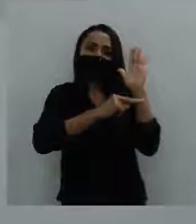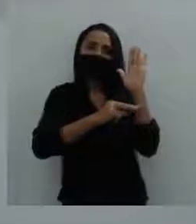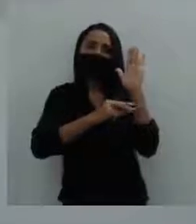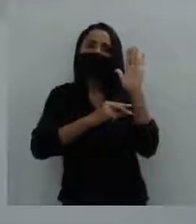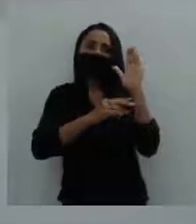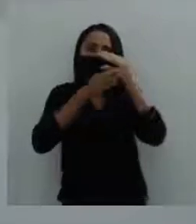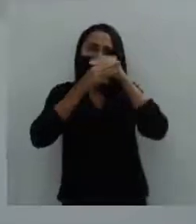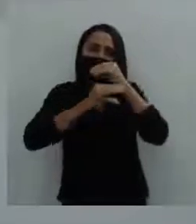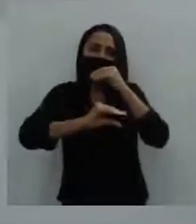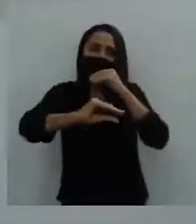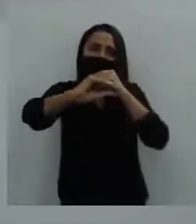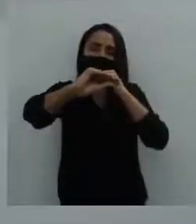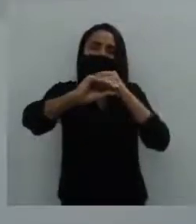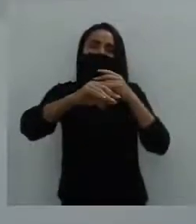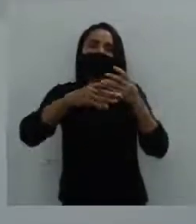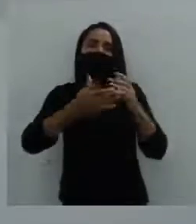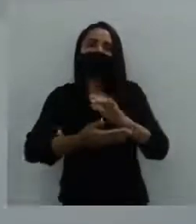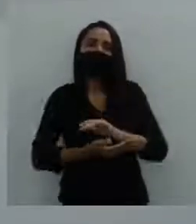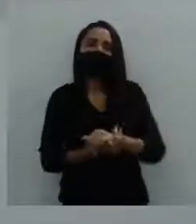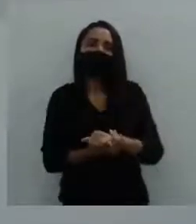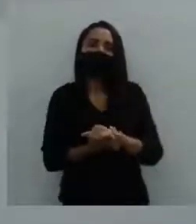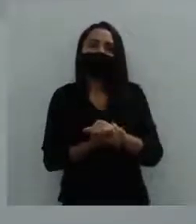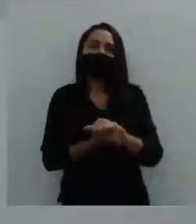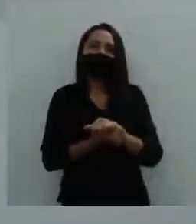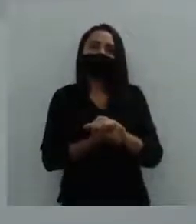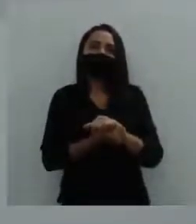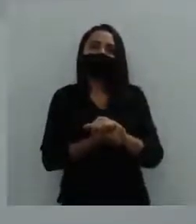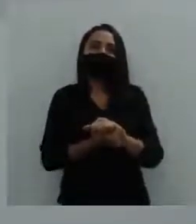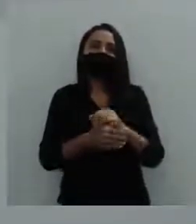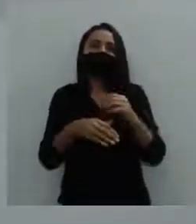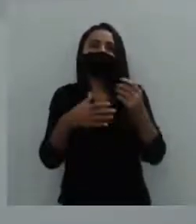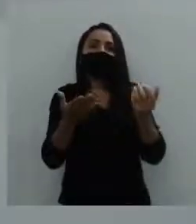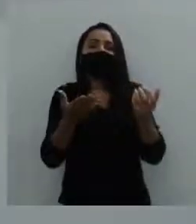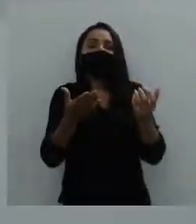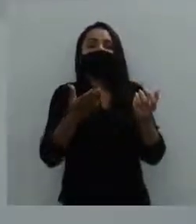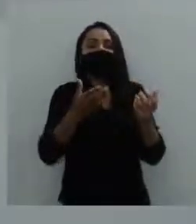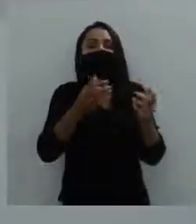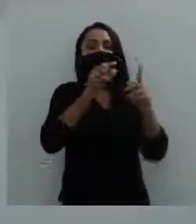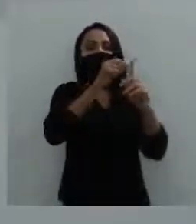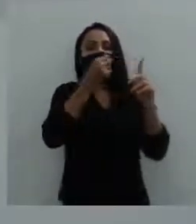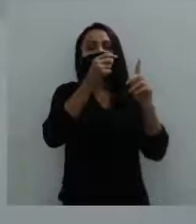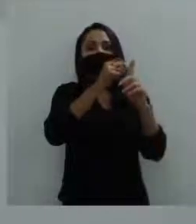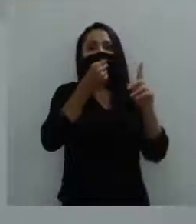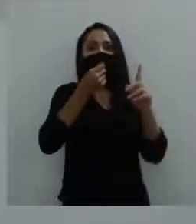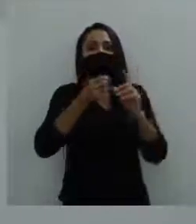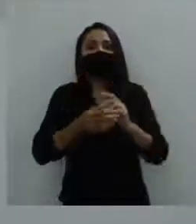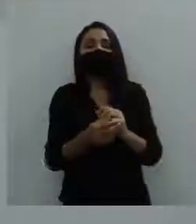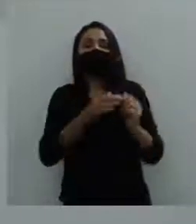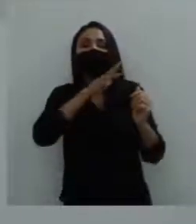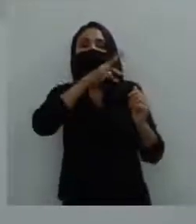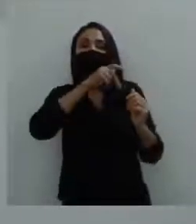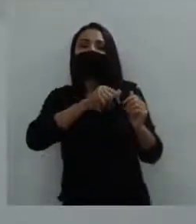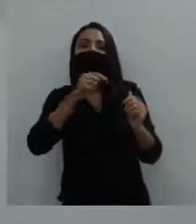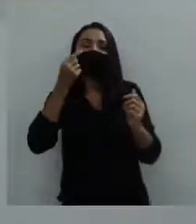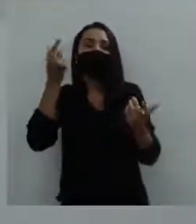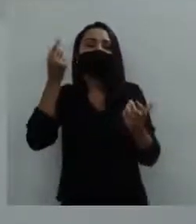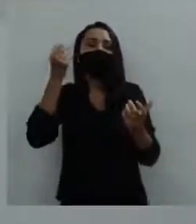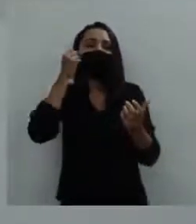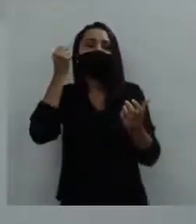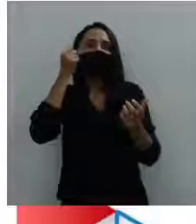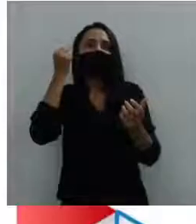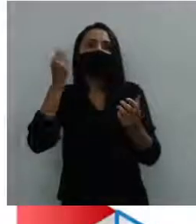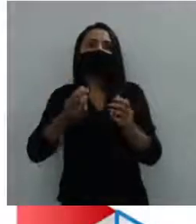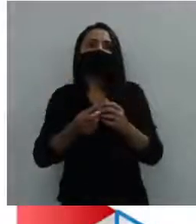as uvas e o leão e o ratinho. Estão disponíveis na internet. Busquem, vamos lá, adiante. E aqui trago ainda